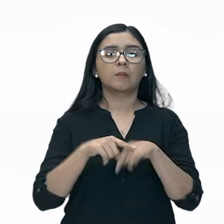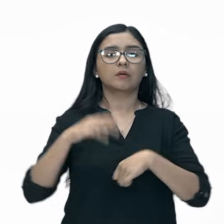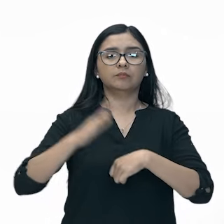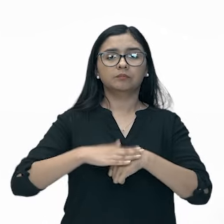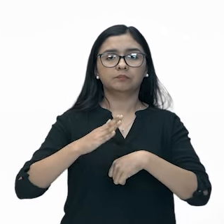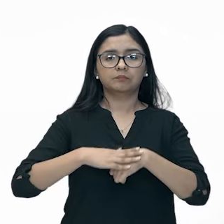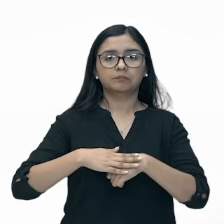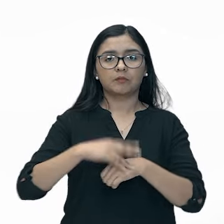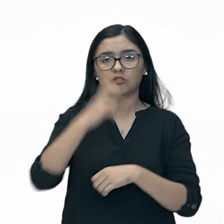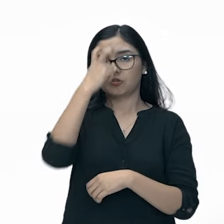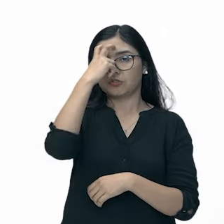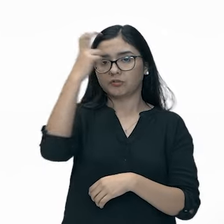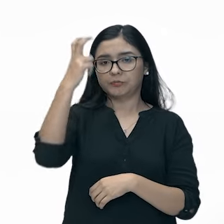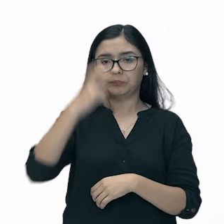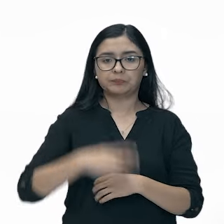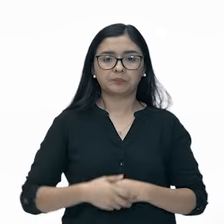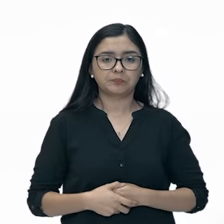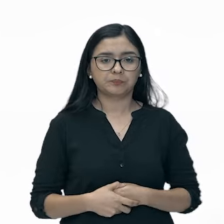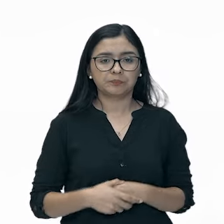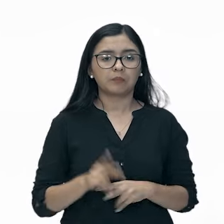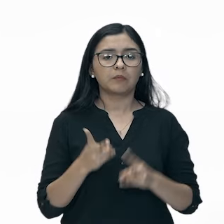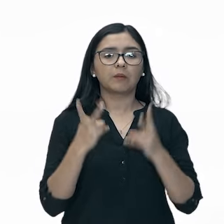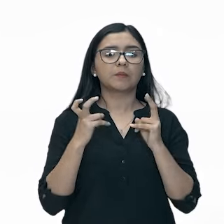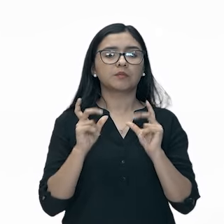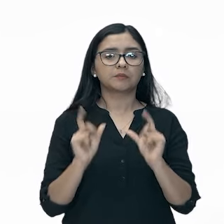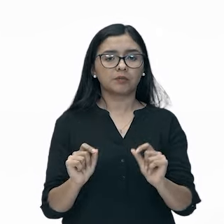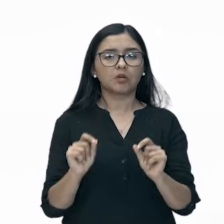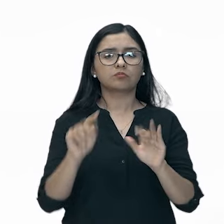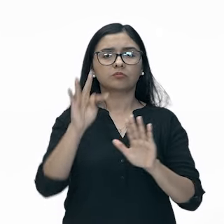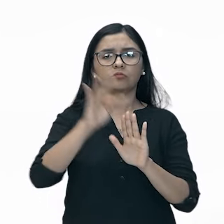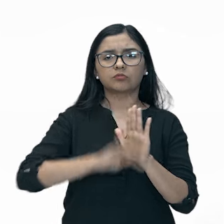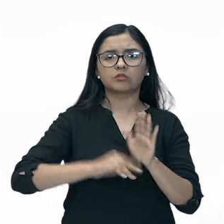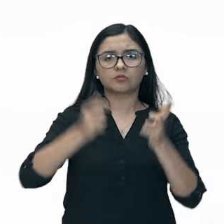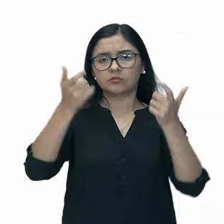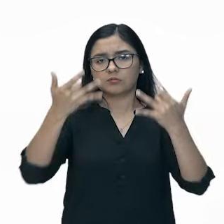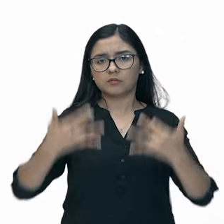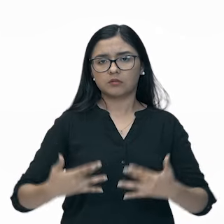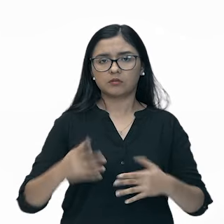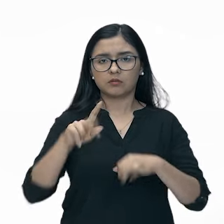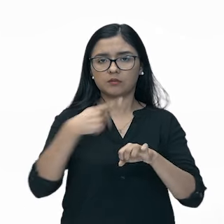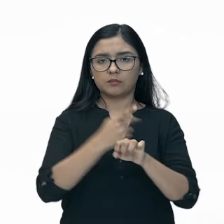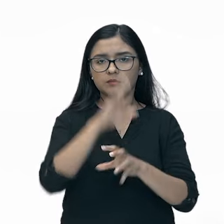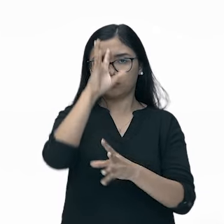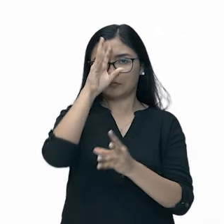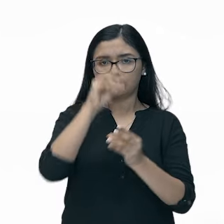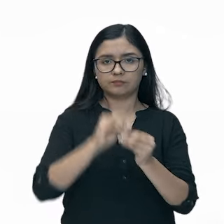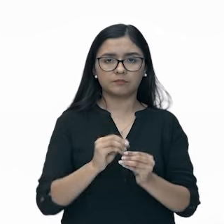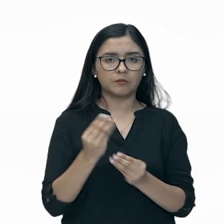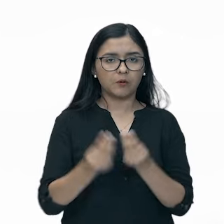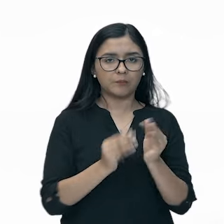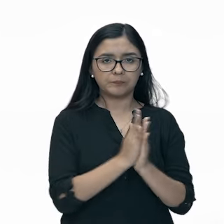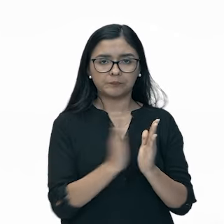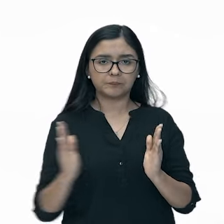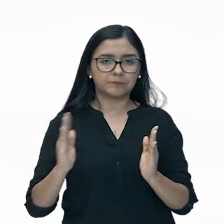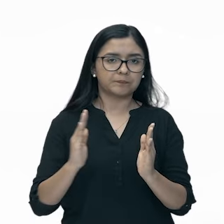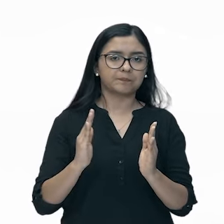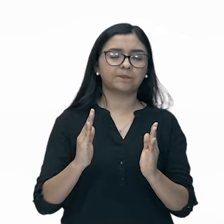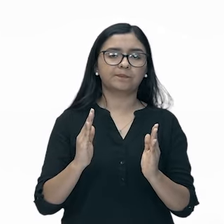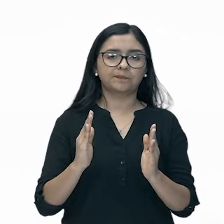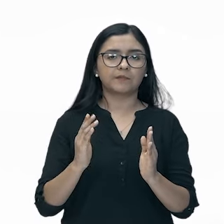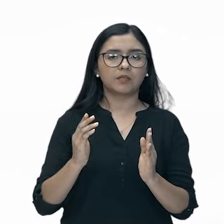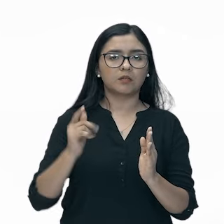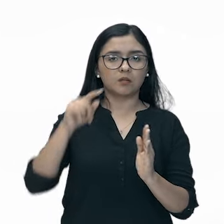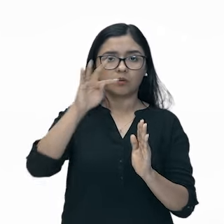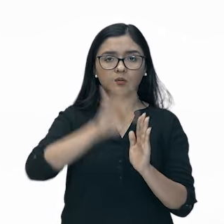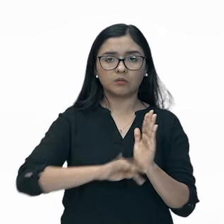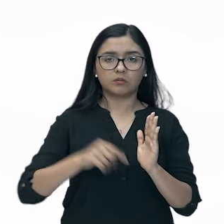intelectual uma pausa vejamos o que o texto está dizendo para depois entendermos o processo de paráfrase ele está falando que